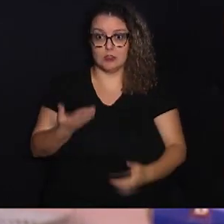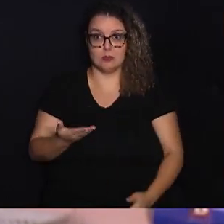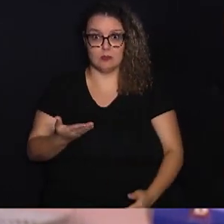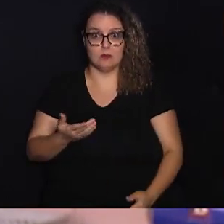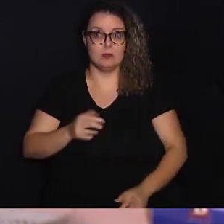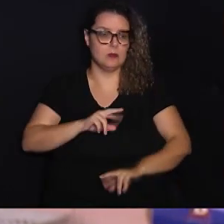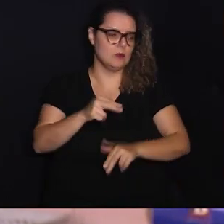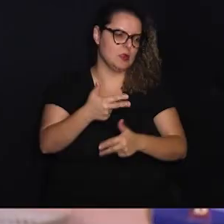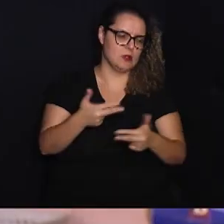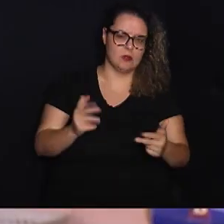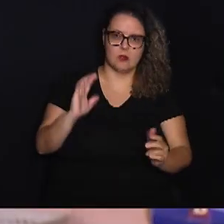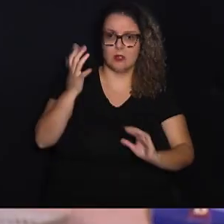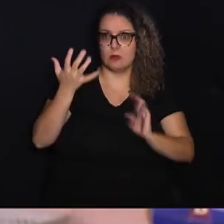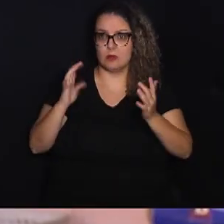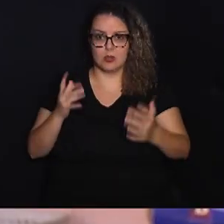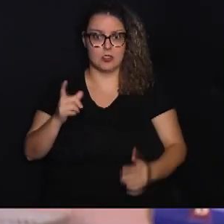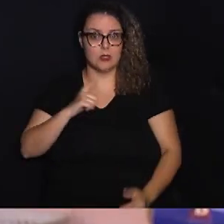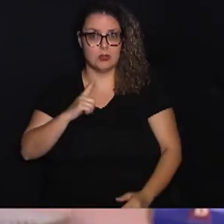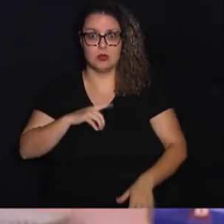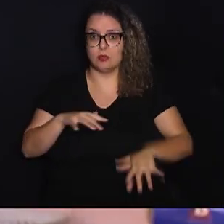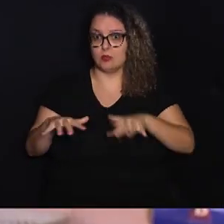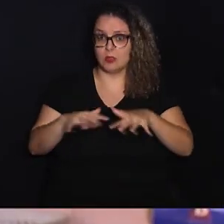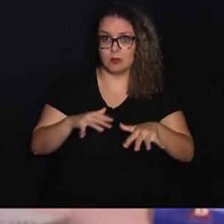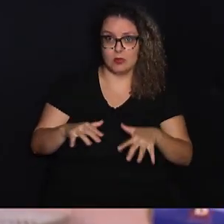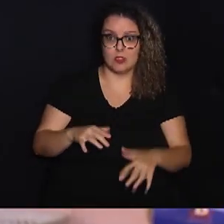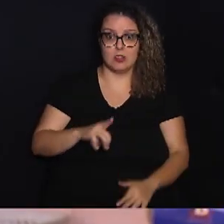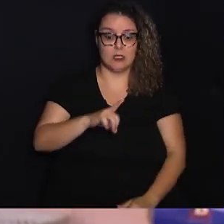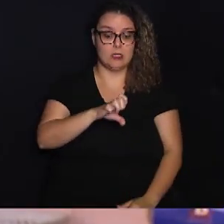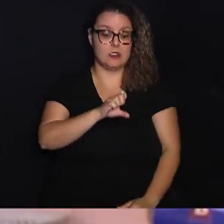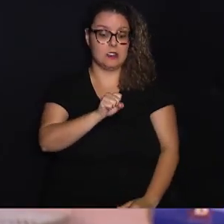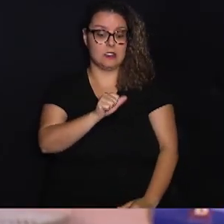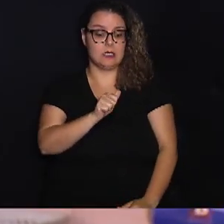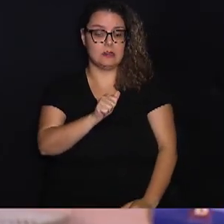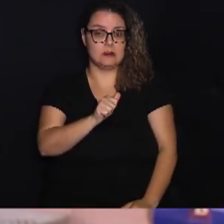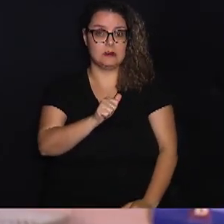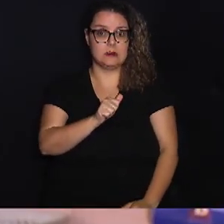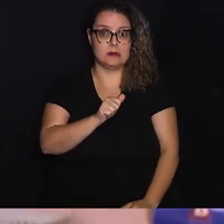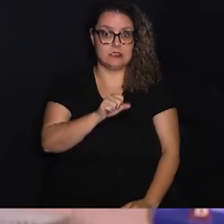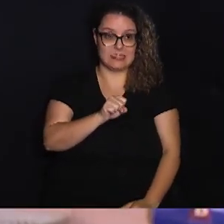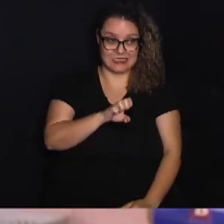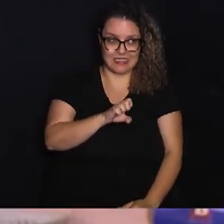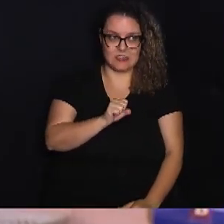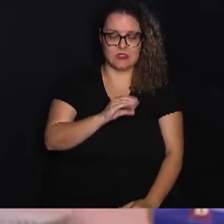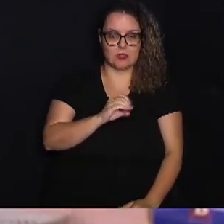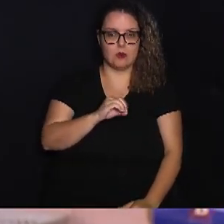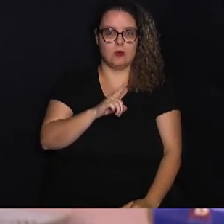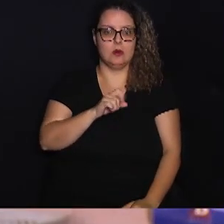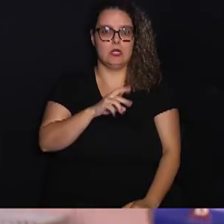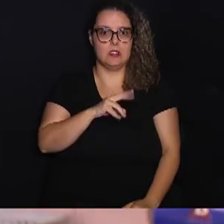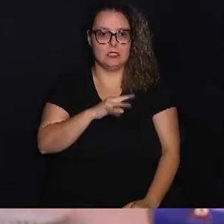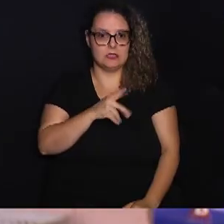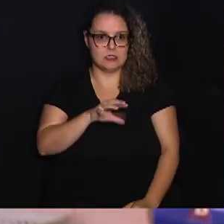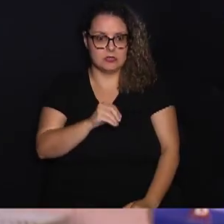muitas coisas. Tinha muito movimento da desescolarização, tinha o